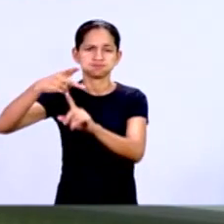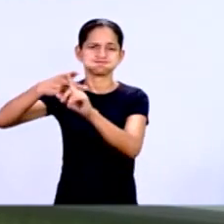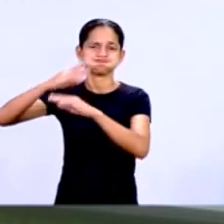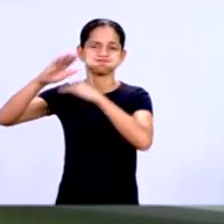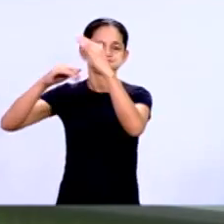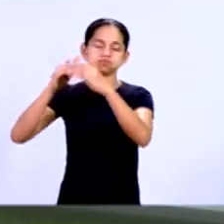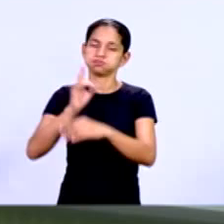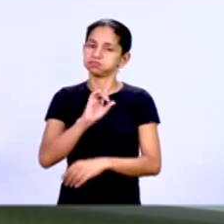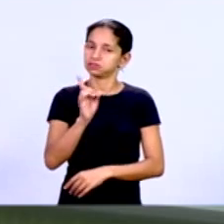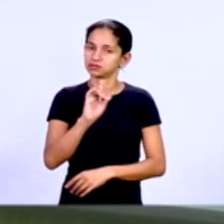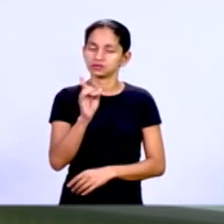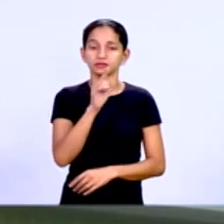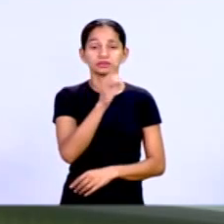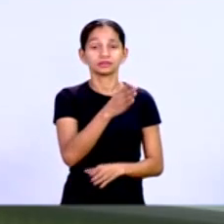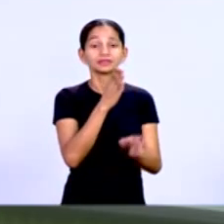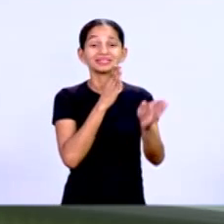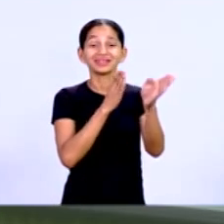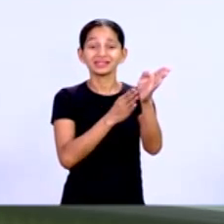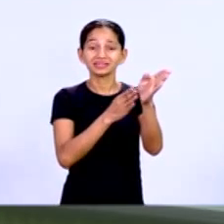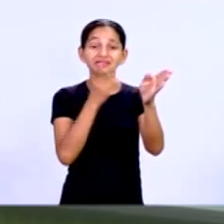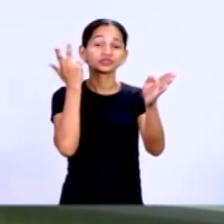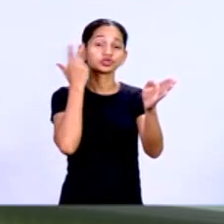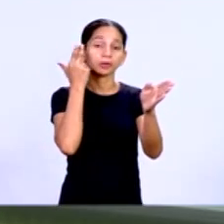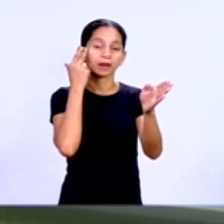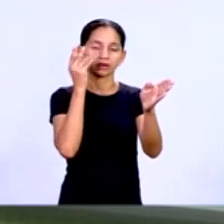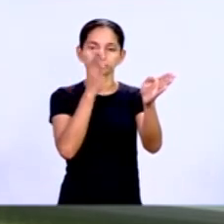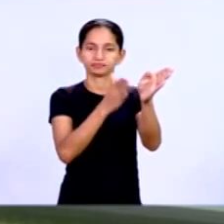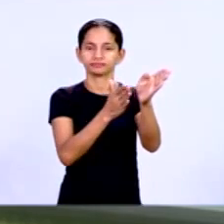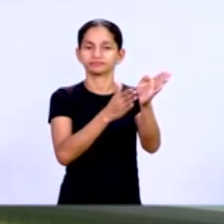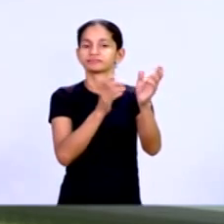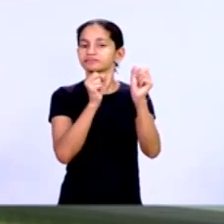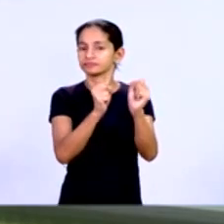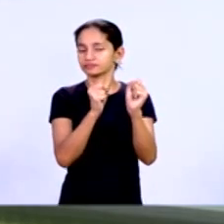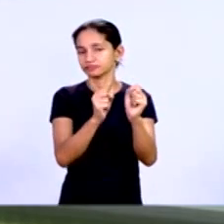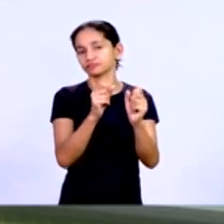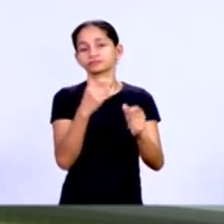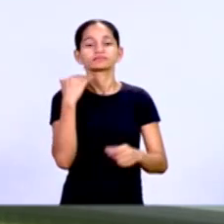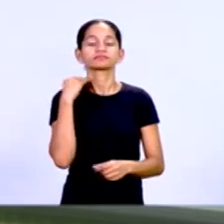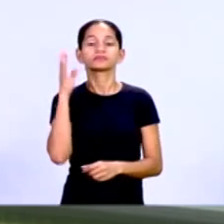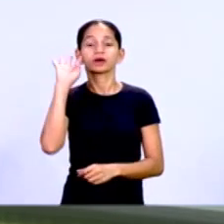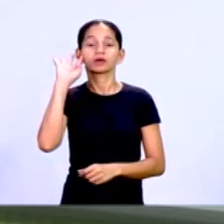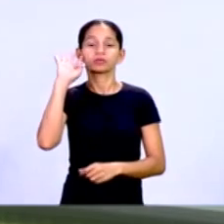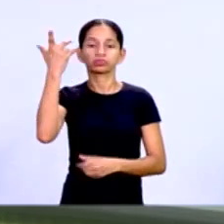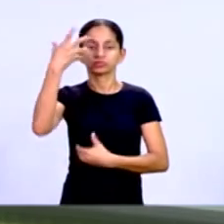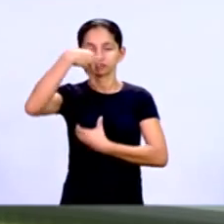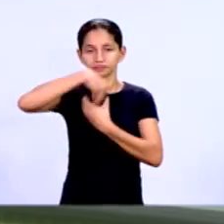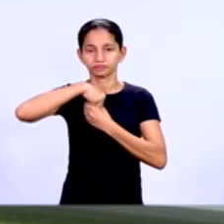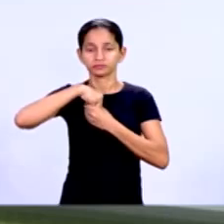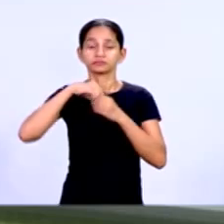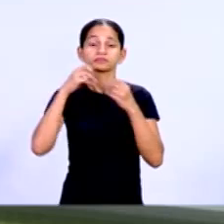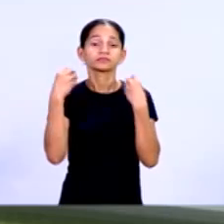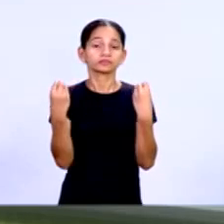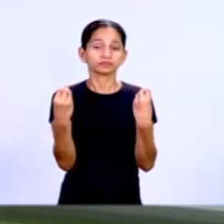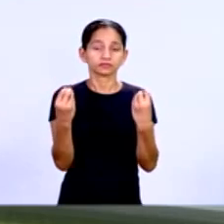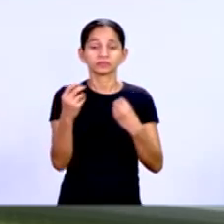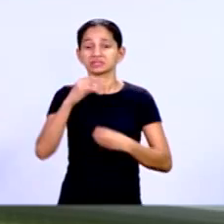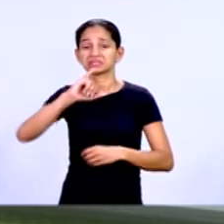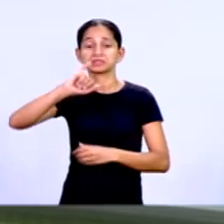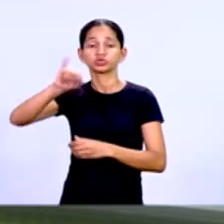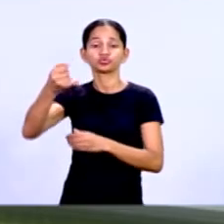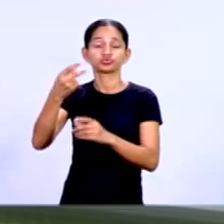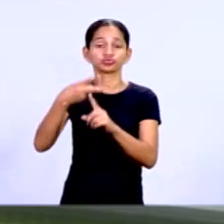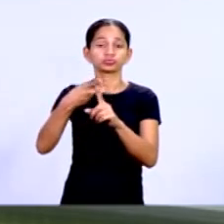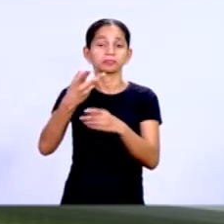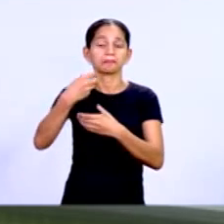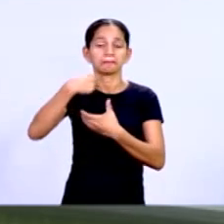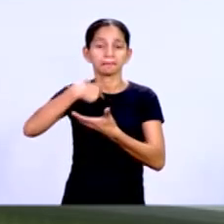ao fornecedor do dinheiro a capacidade de compra daquele valor. Porque senão, pagando os juros, ele não consegue